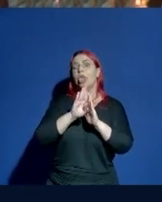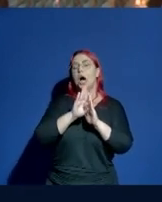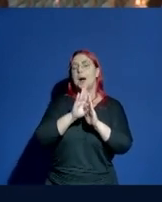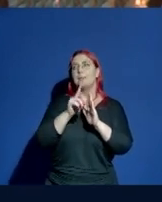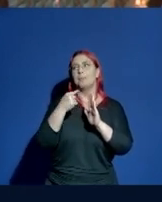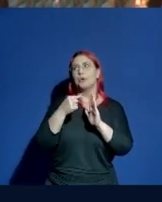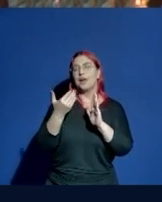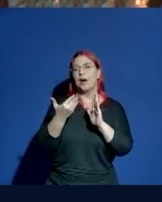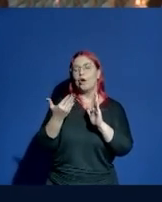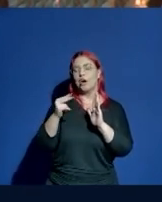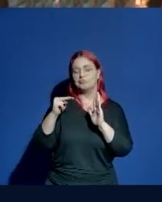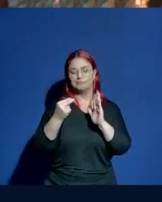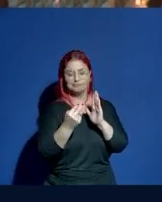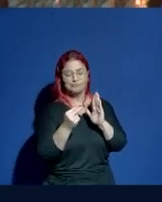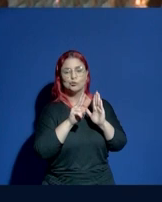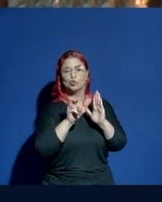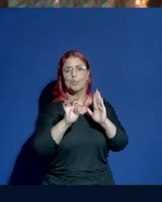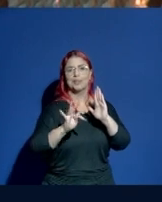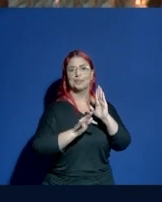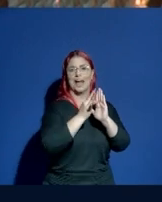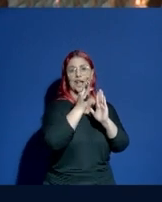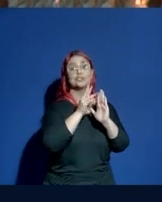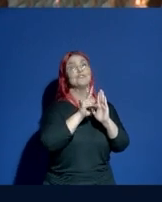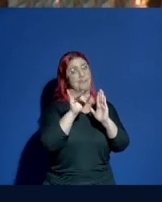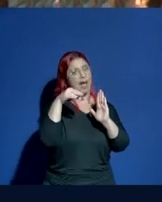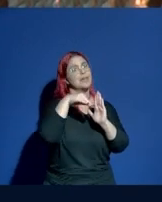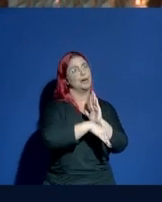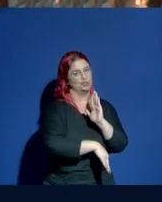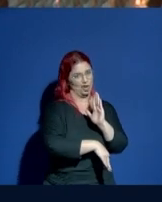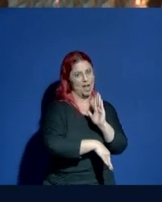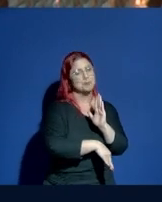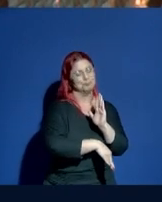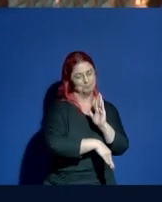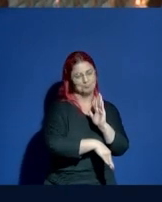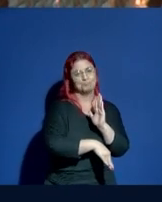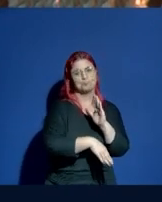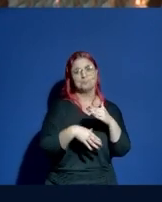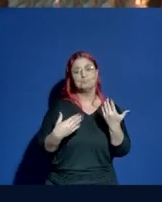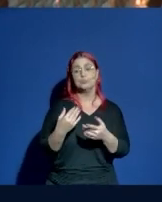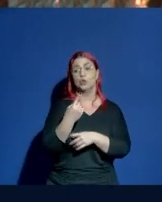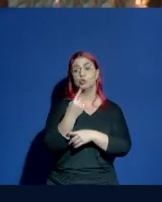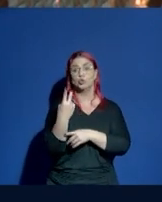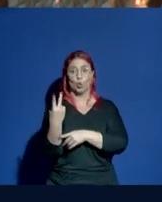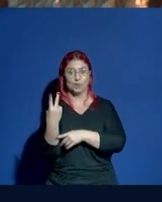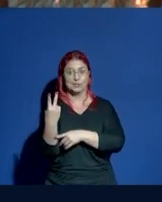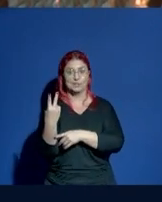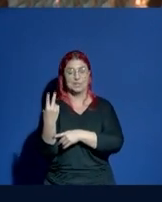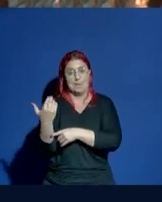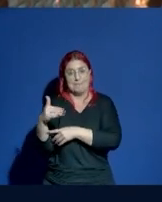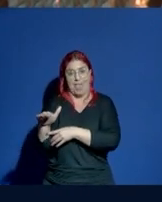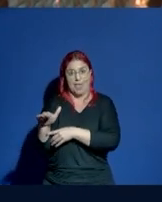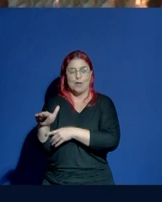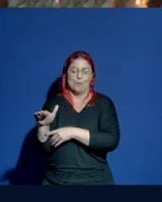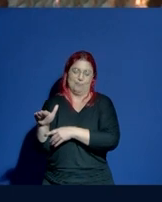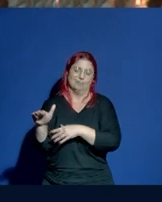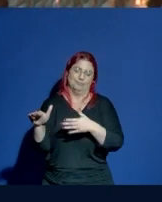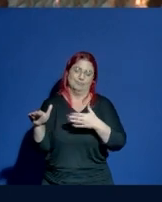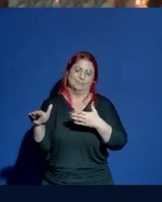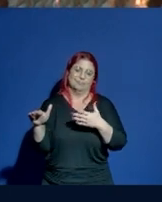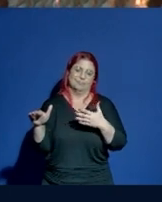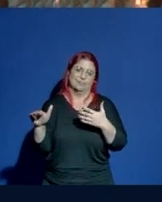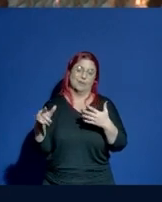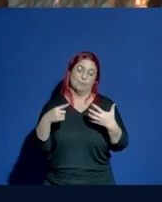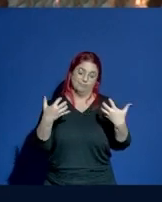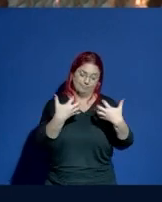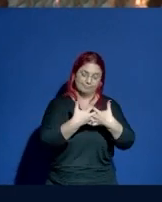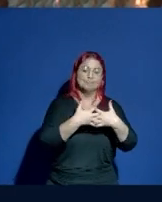a gente tá olhando para um viés de taxa de juros que vai baixar Então 12,5 já não é né porque é o nosso caso a taxa